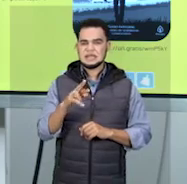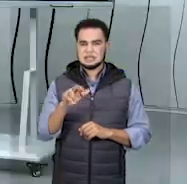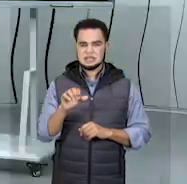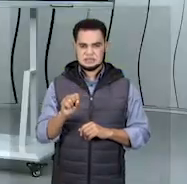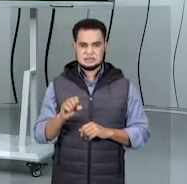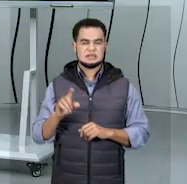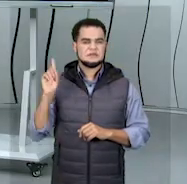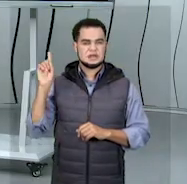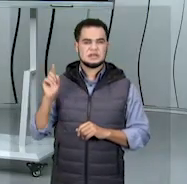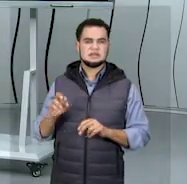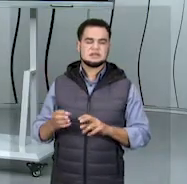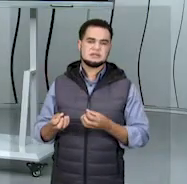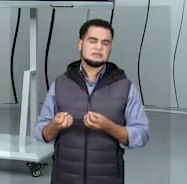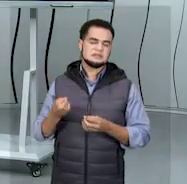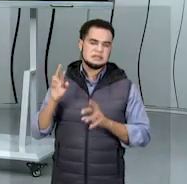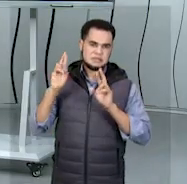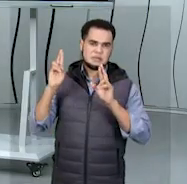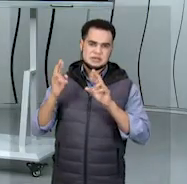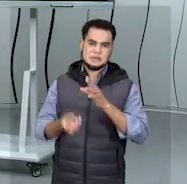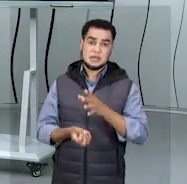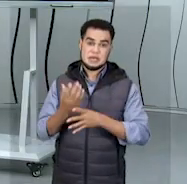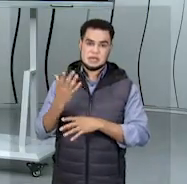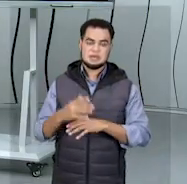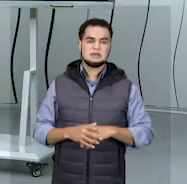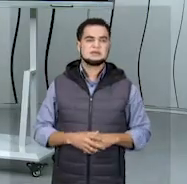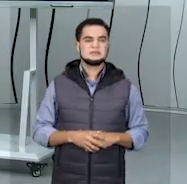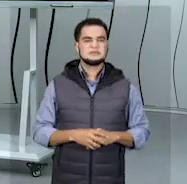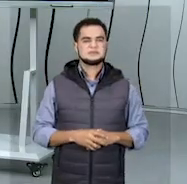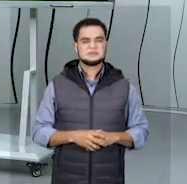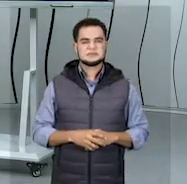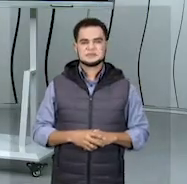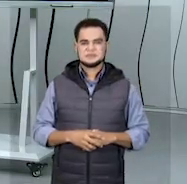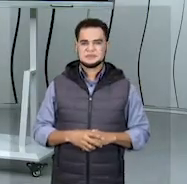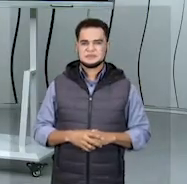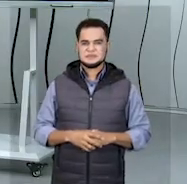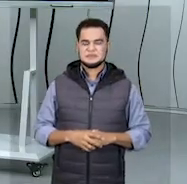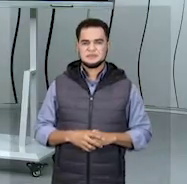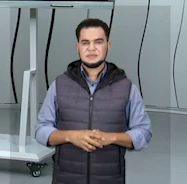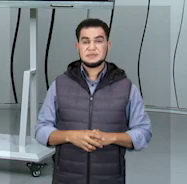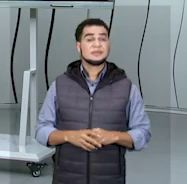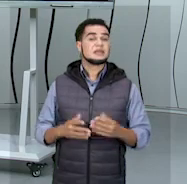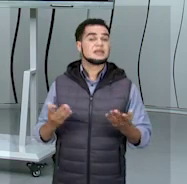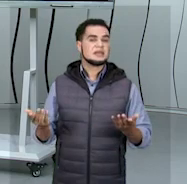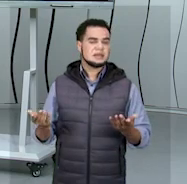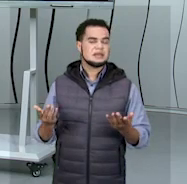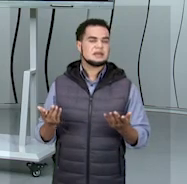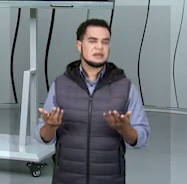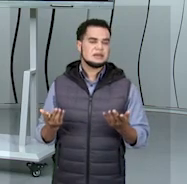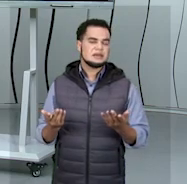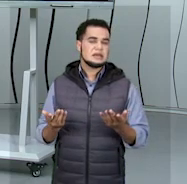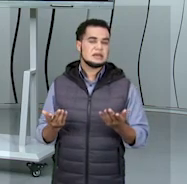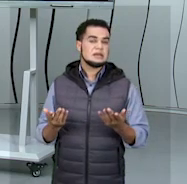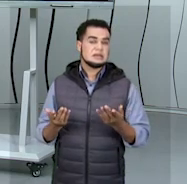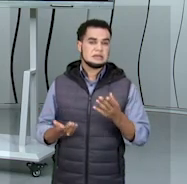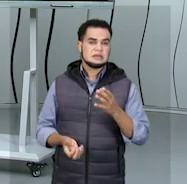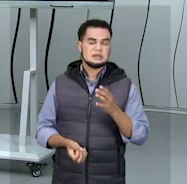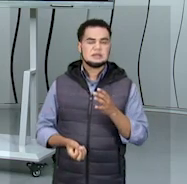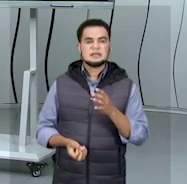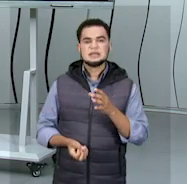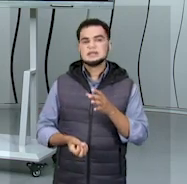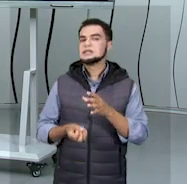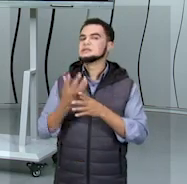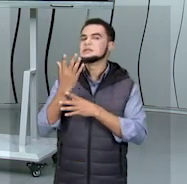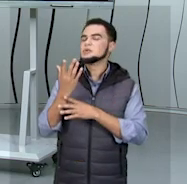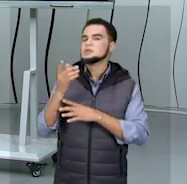tá? E aí, ele inaugura o realismo por meio da